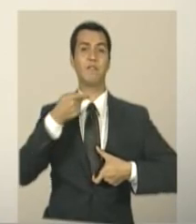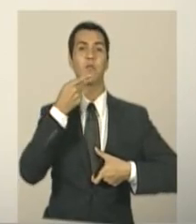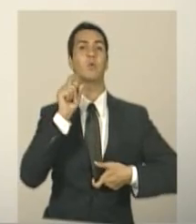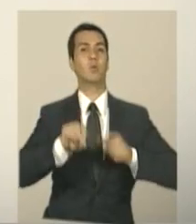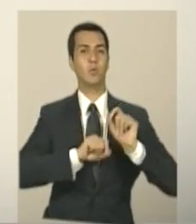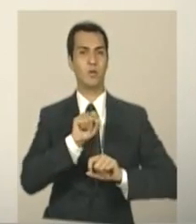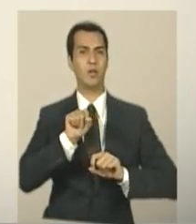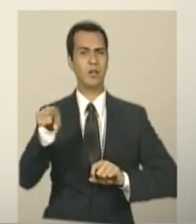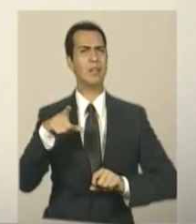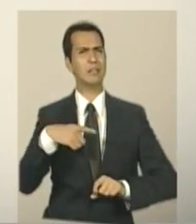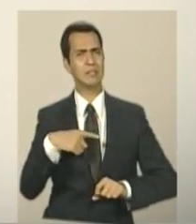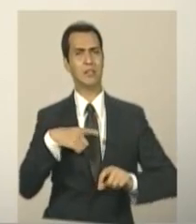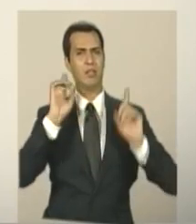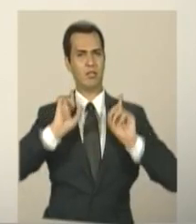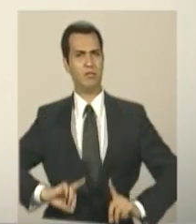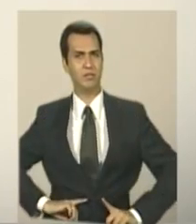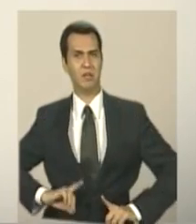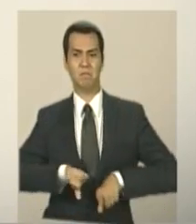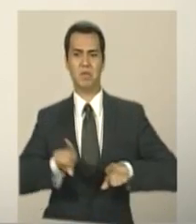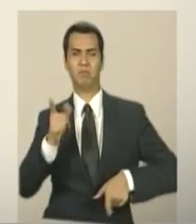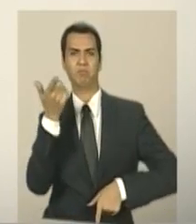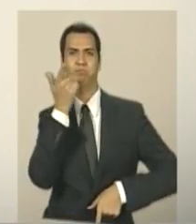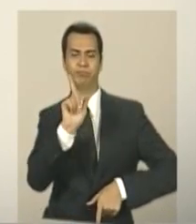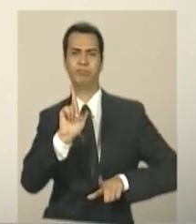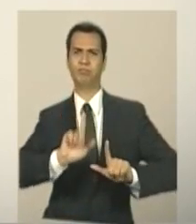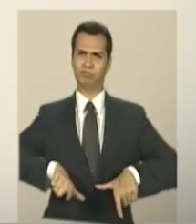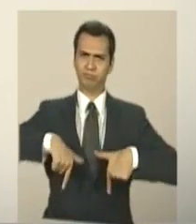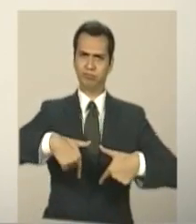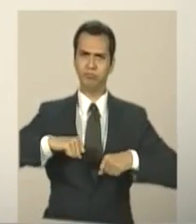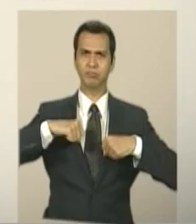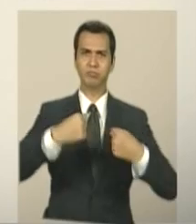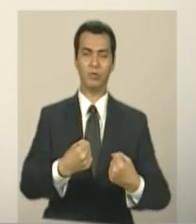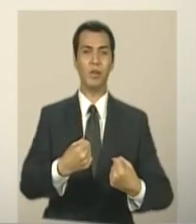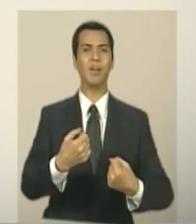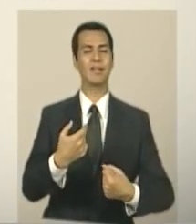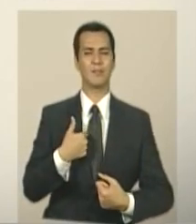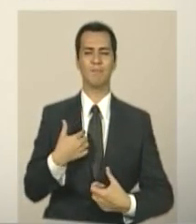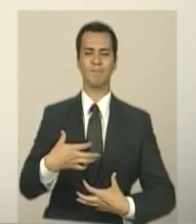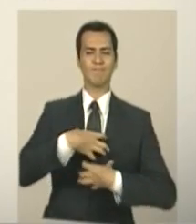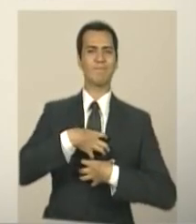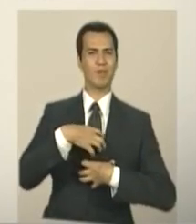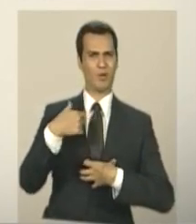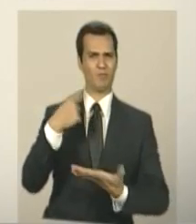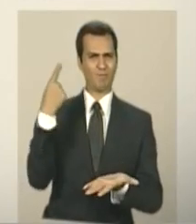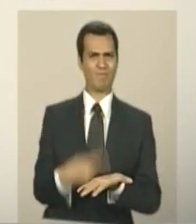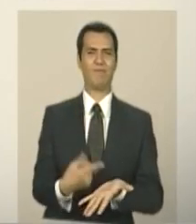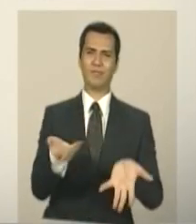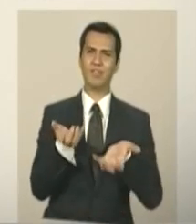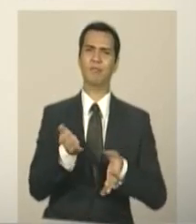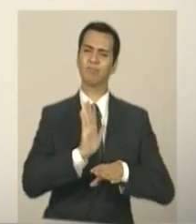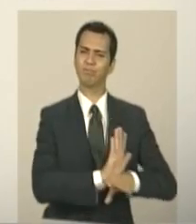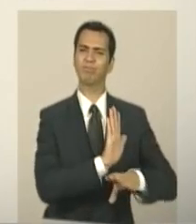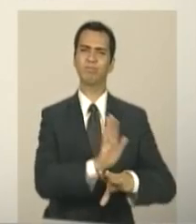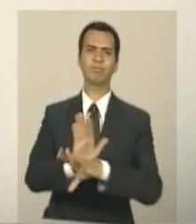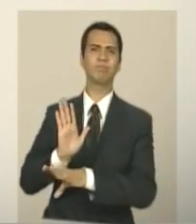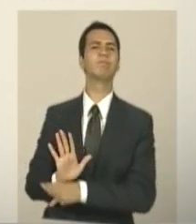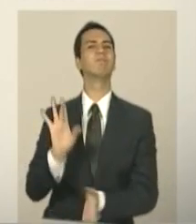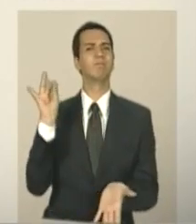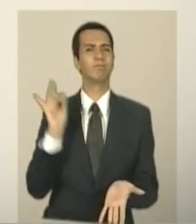que era uma limitação numa vantagem reforcei o compromisso do meu governo de assegurar apoio de